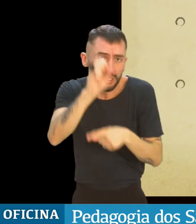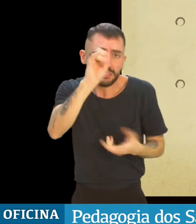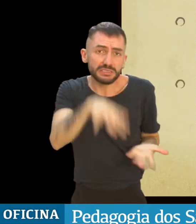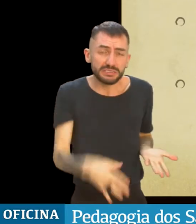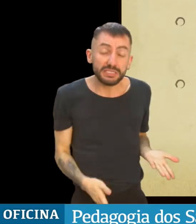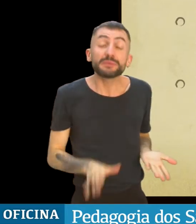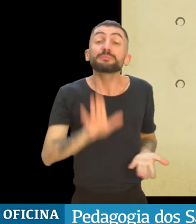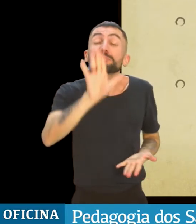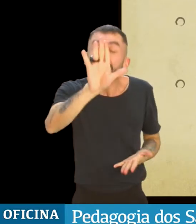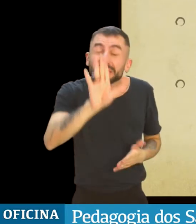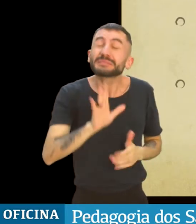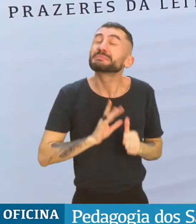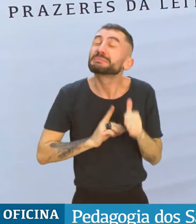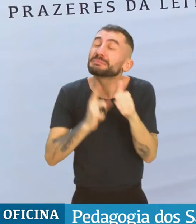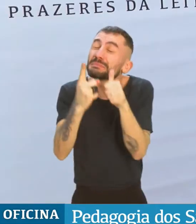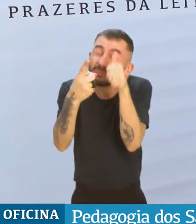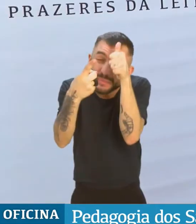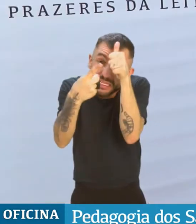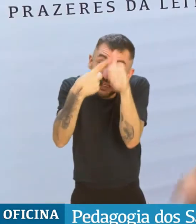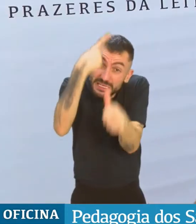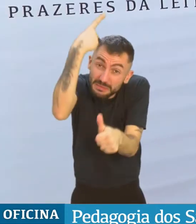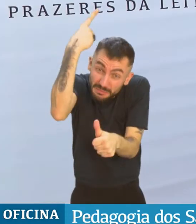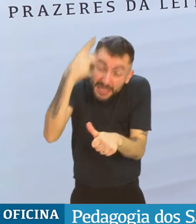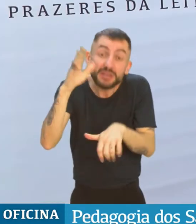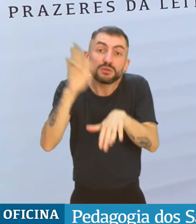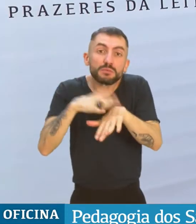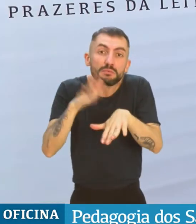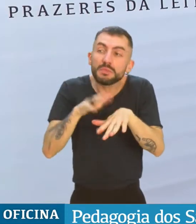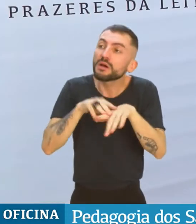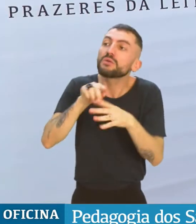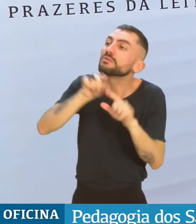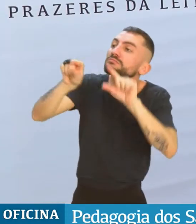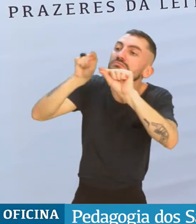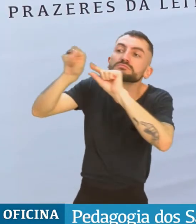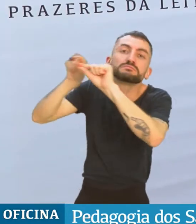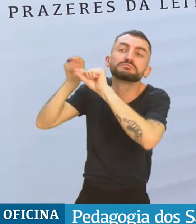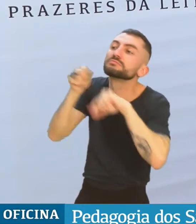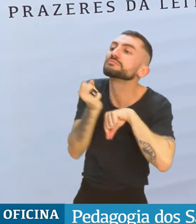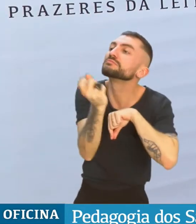é: monte, estabeleça, crie as suas referências.